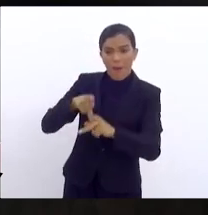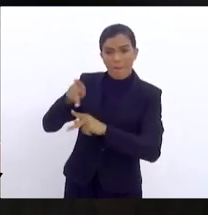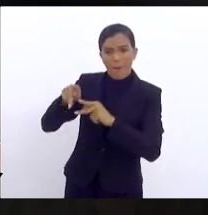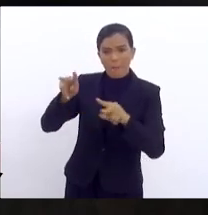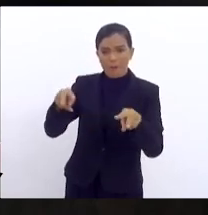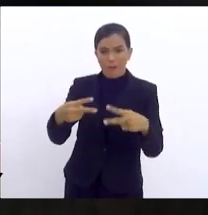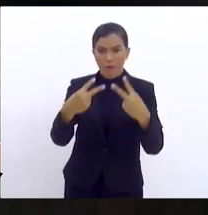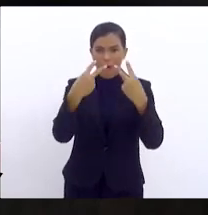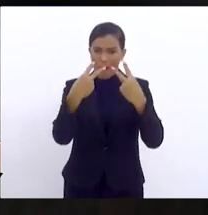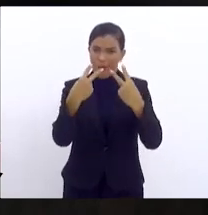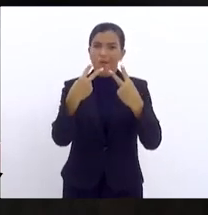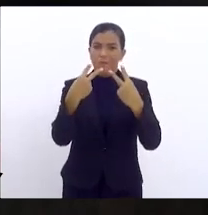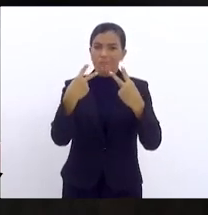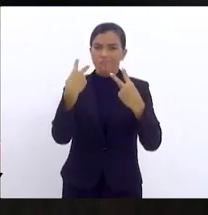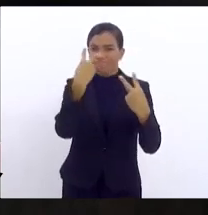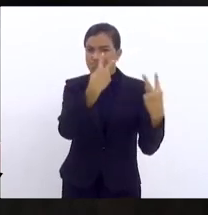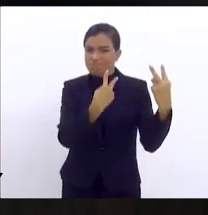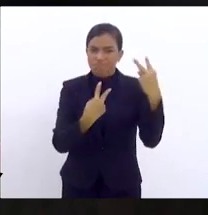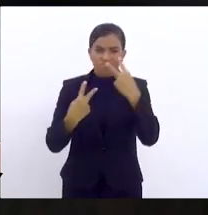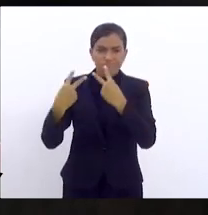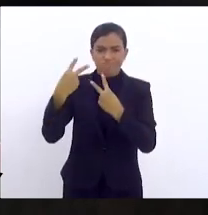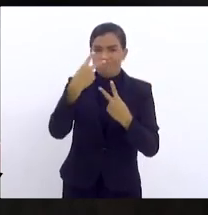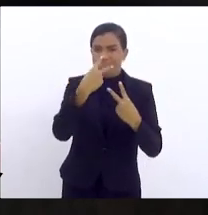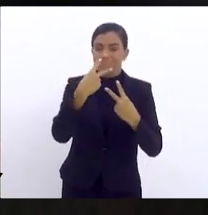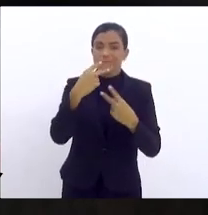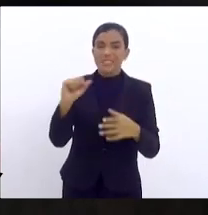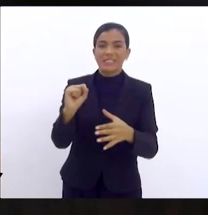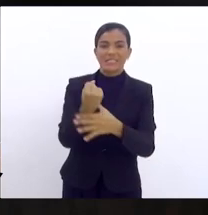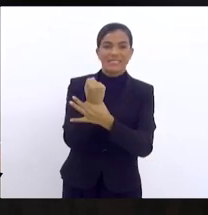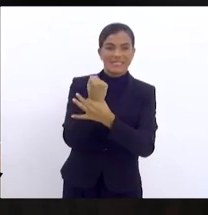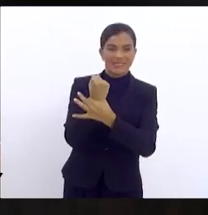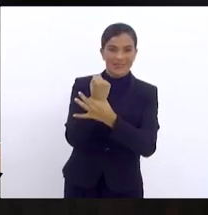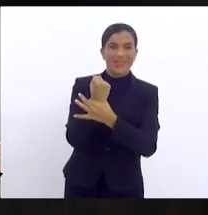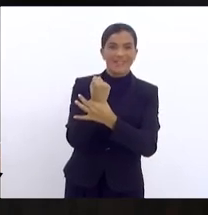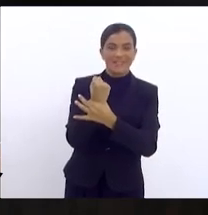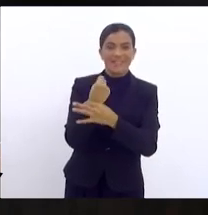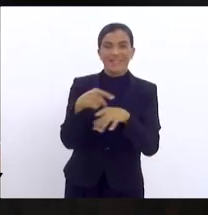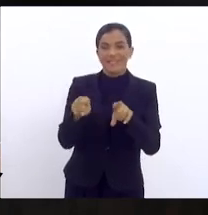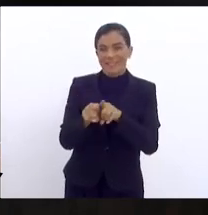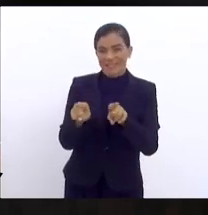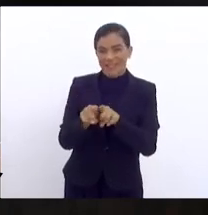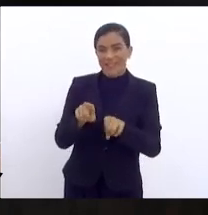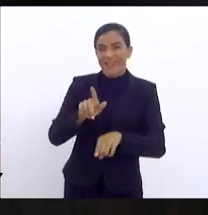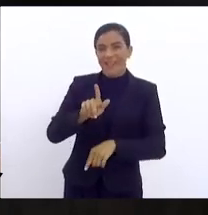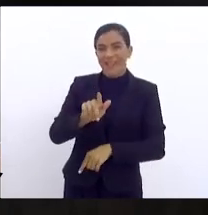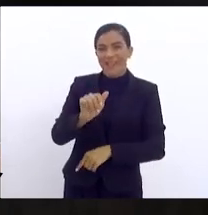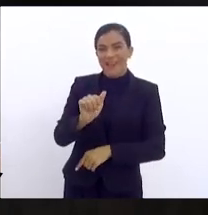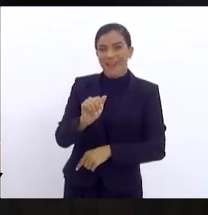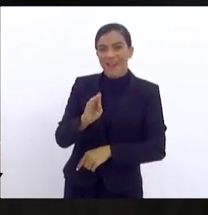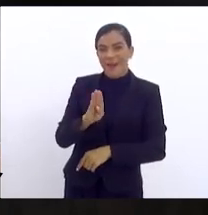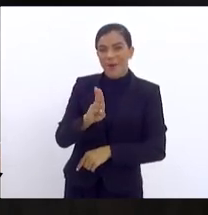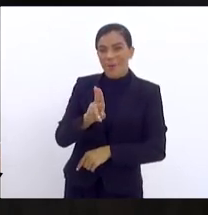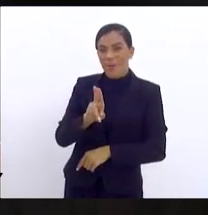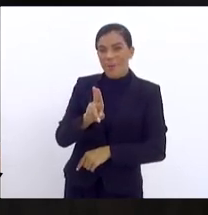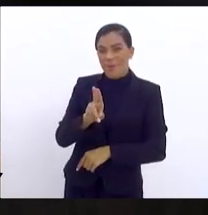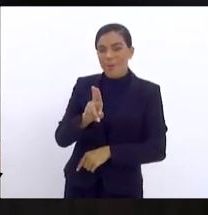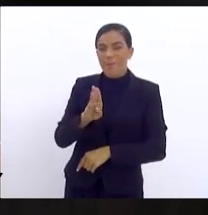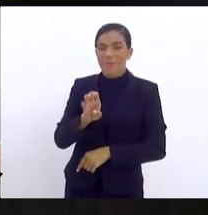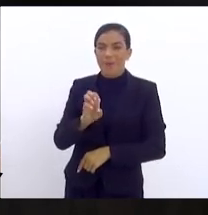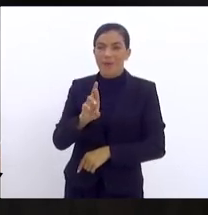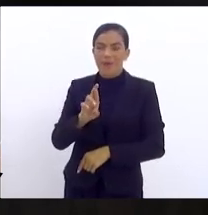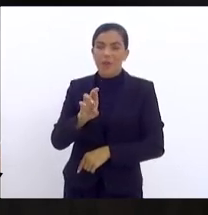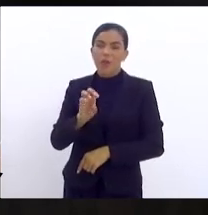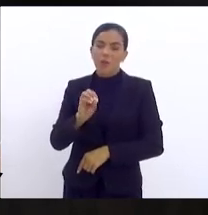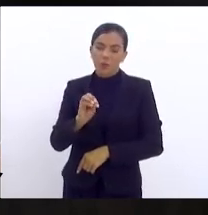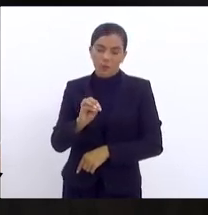como Um porto seguro e é o Gualberto vai poder falar isso muito bem como eu eu que fui Vereador